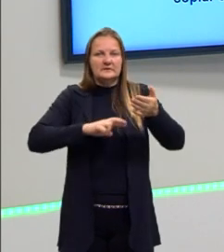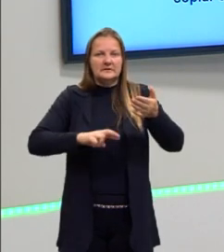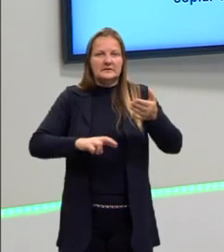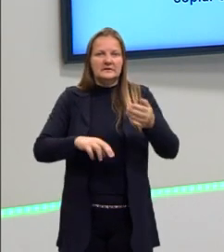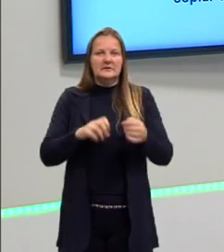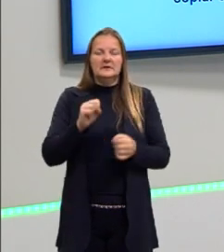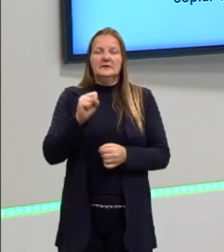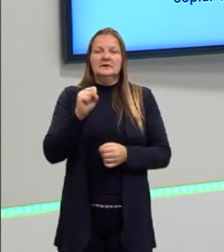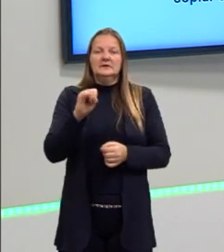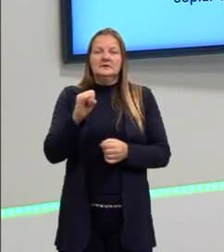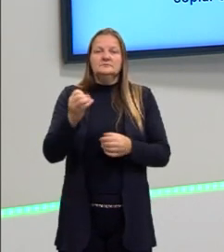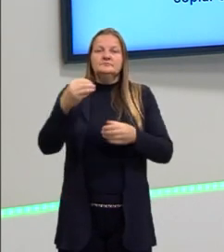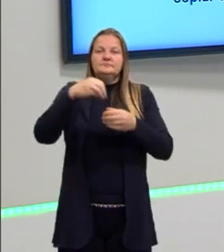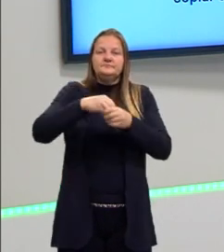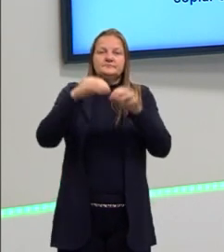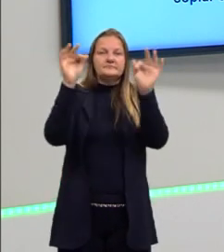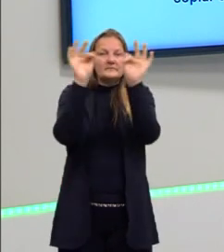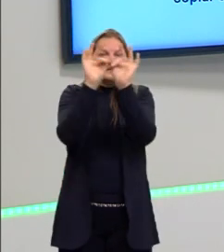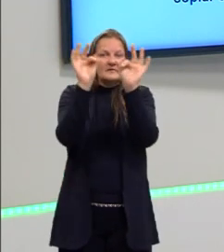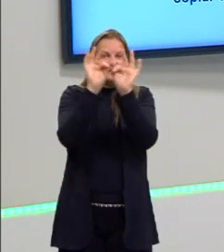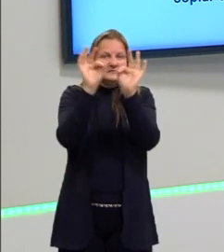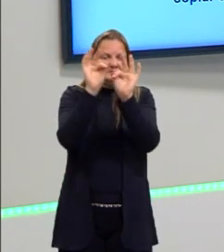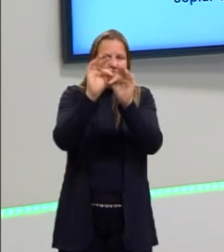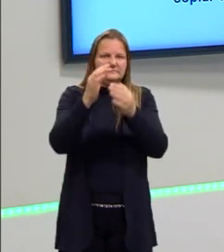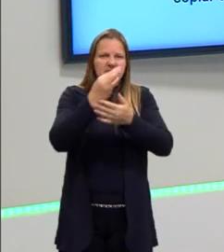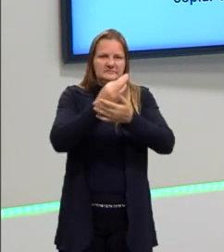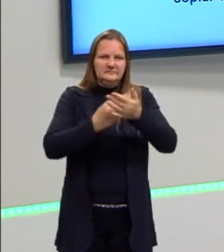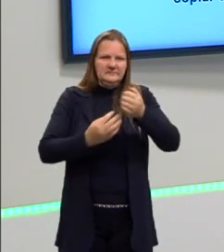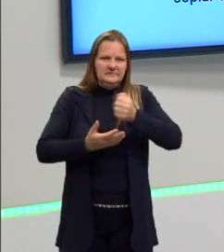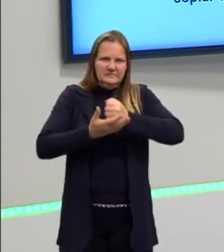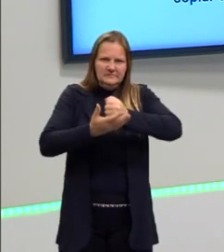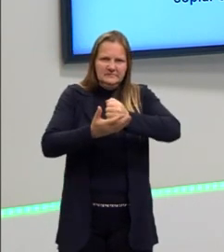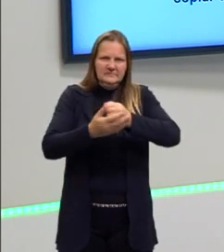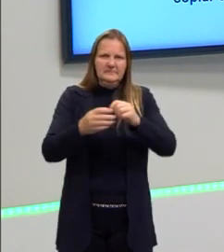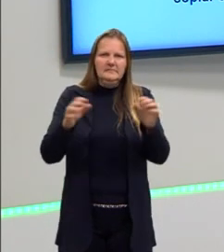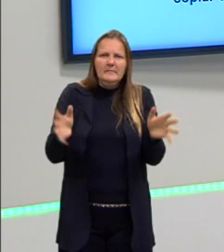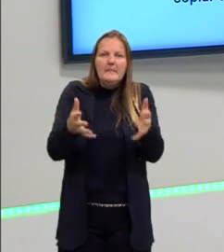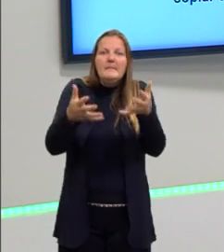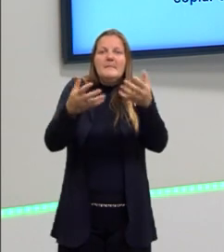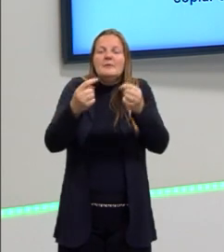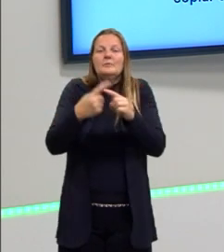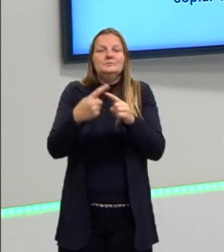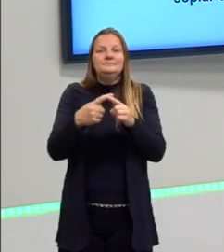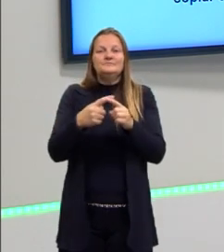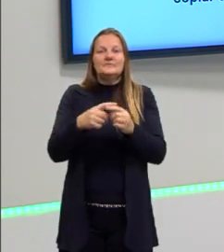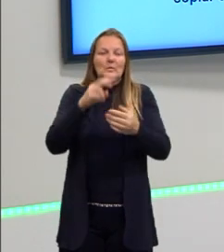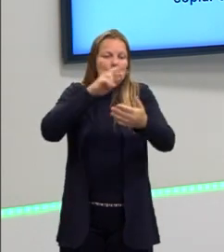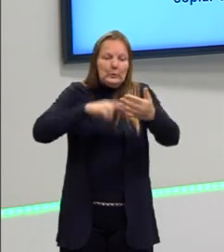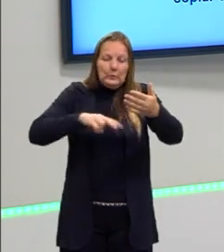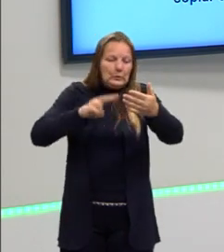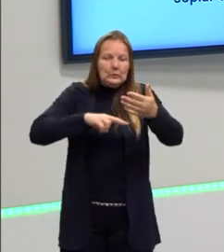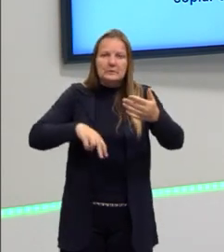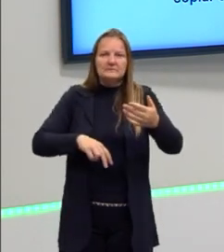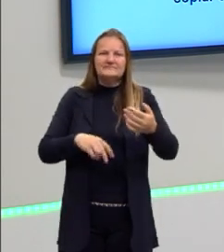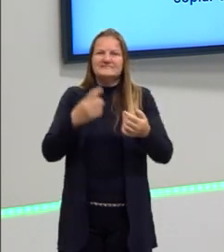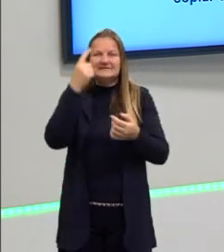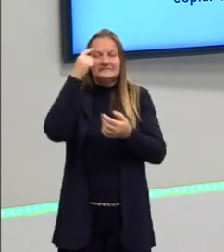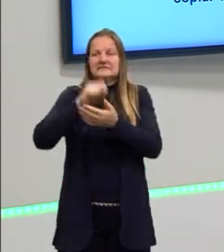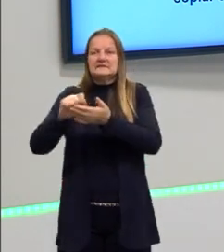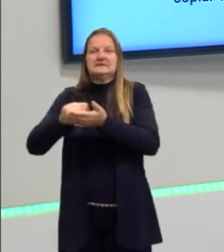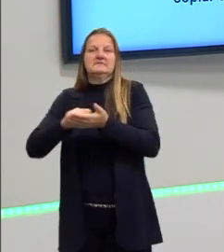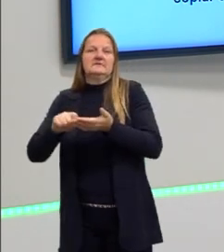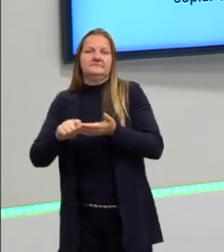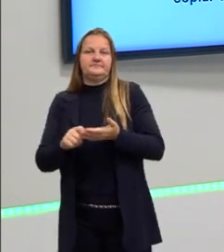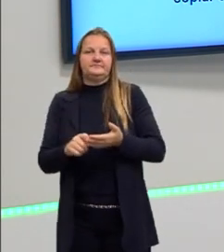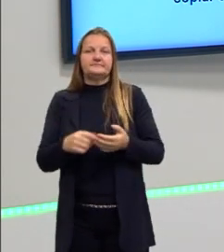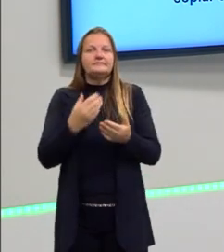que inclui a frase do tema e os textos de apoio né os textos motivadores do que tu passa lá correndo e já querer sair